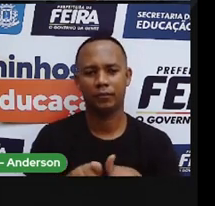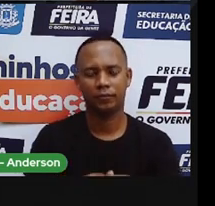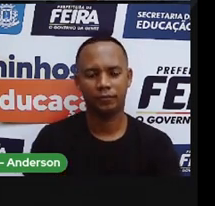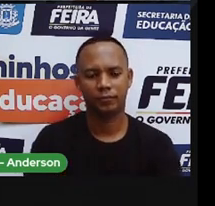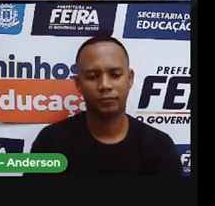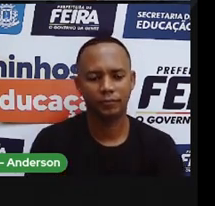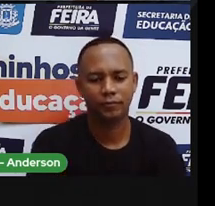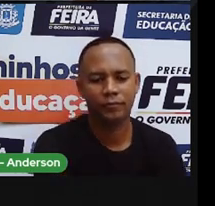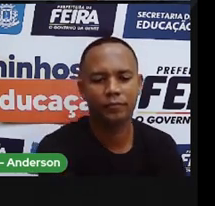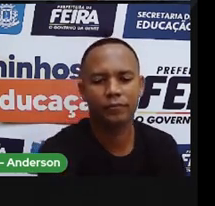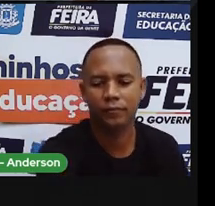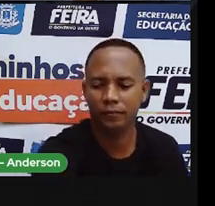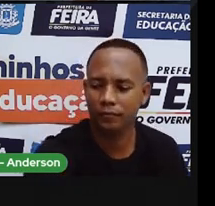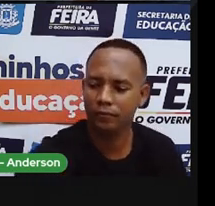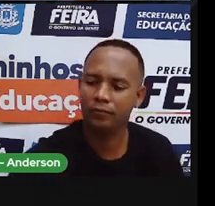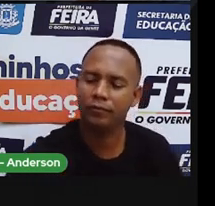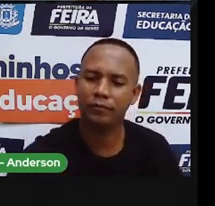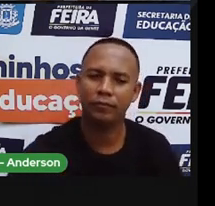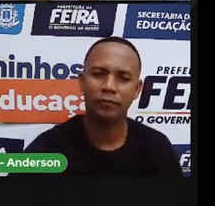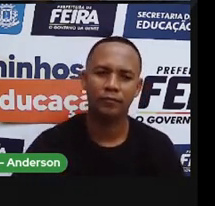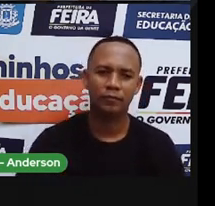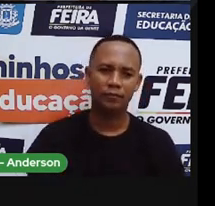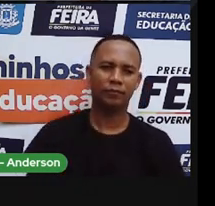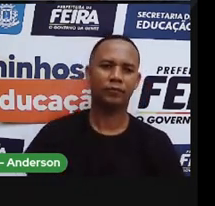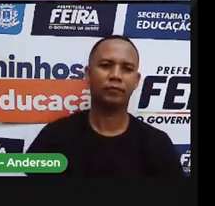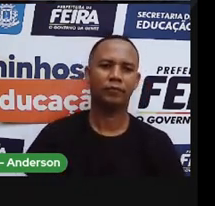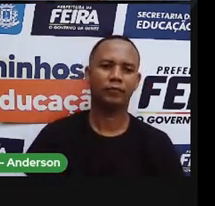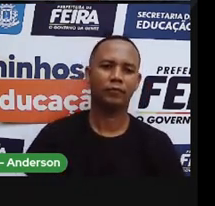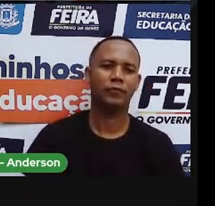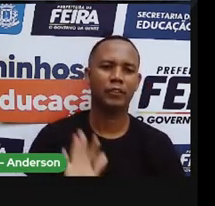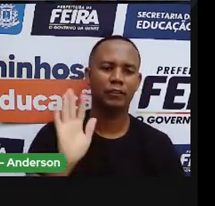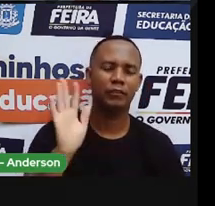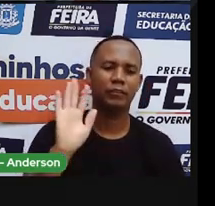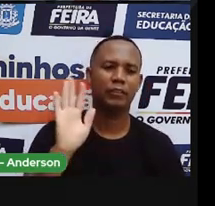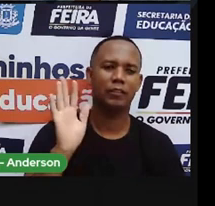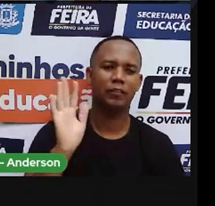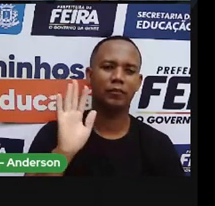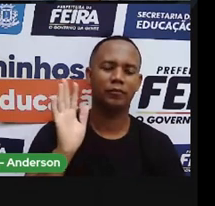né, dos alunos que ele acompanha. Um beijo no coração de